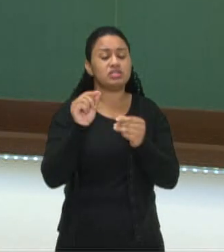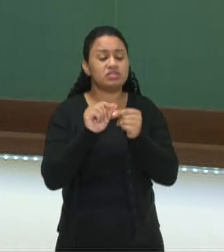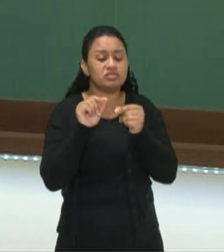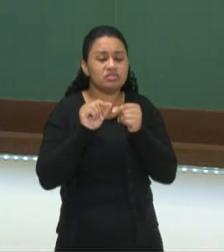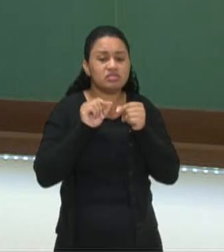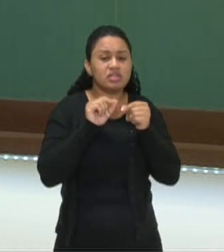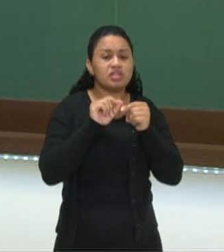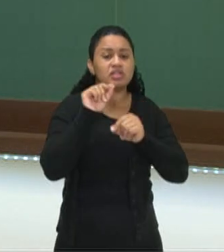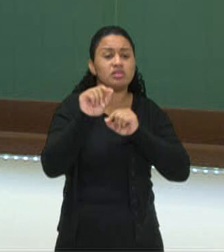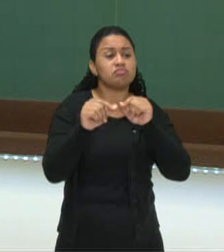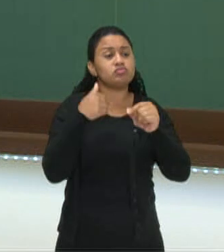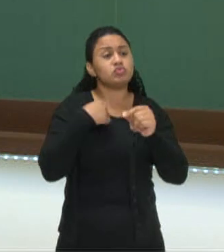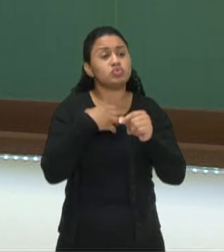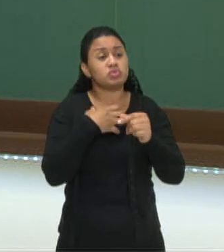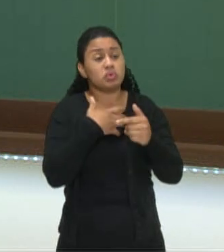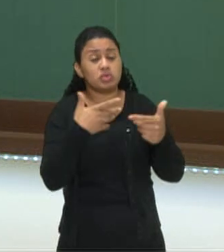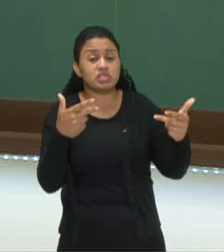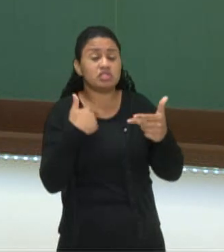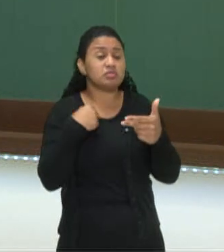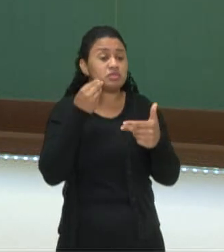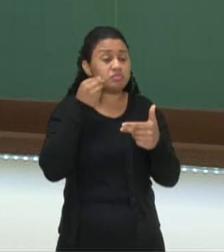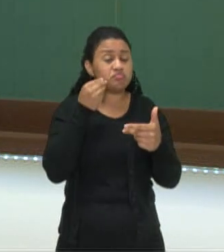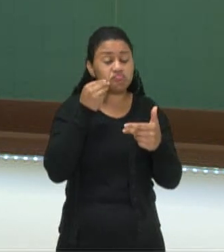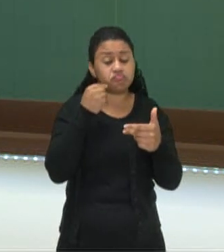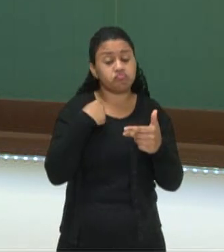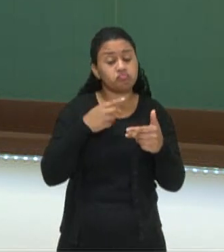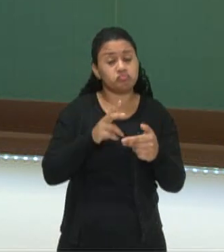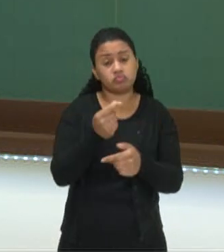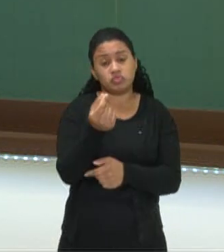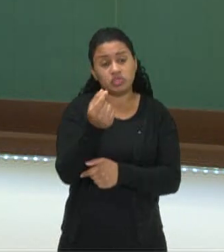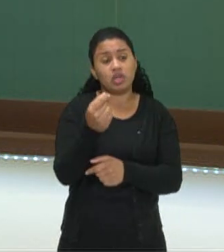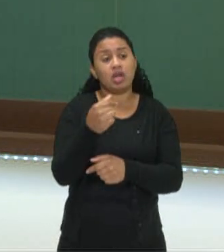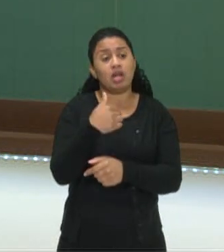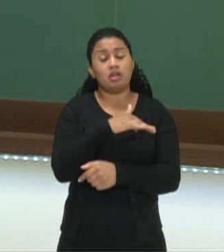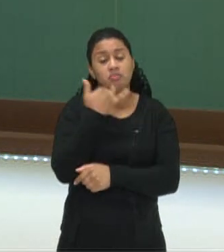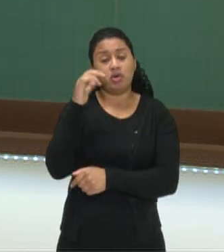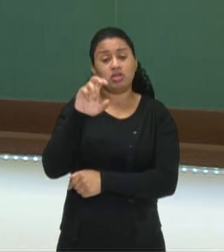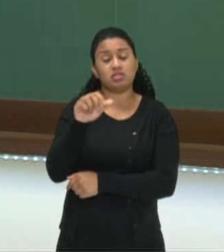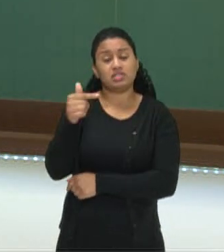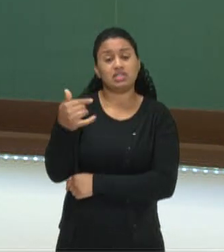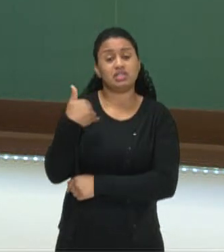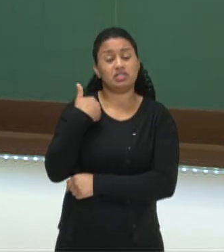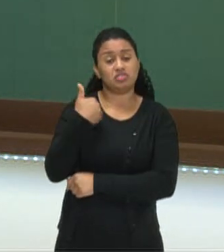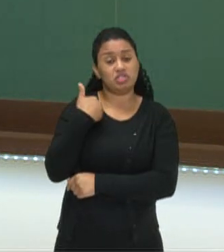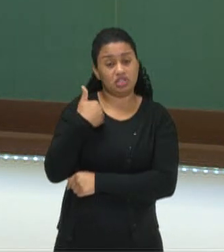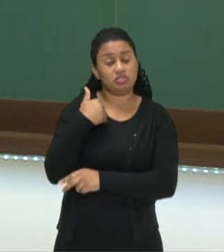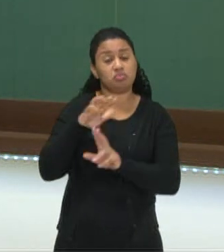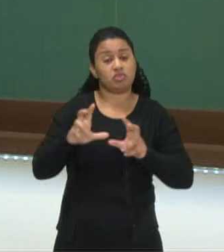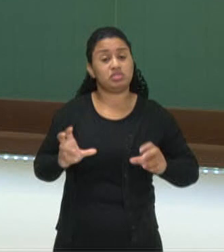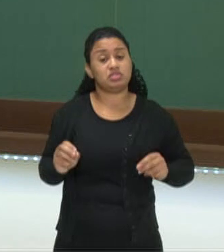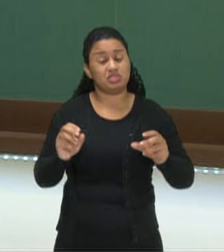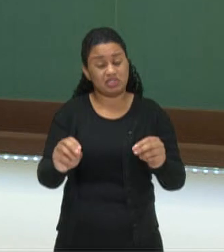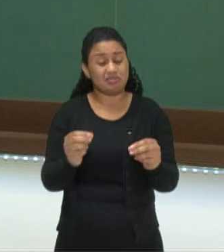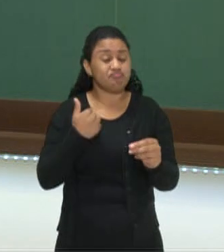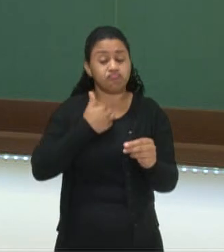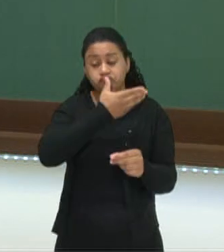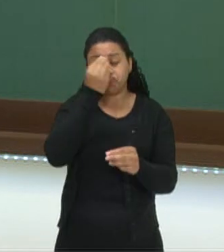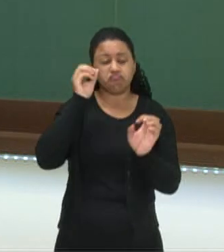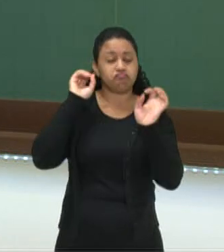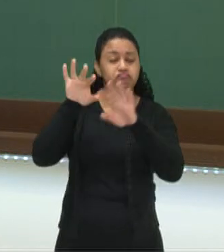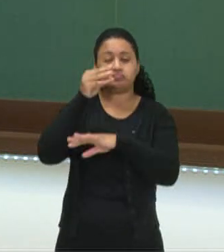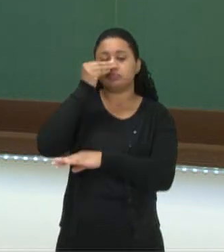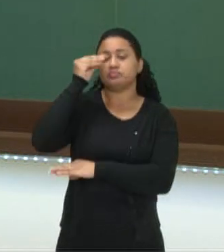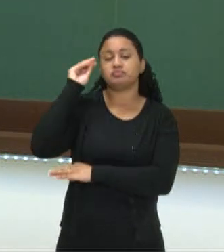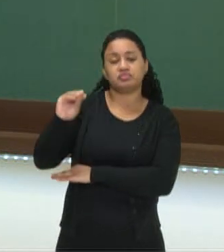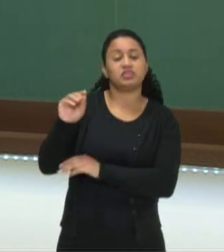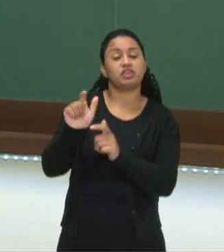para tentar sobreviver, morre aos 57 anos de câncer, morre esquecido e na pobreza, como a maioria dos artistas,